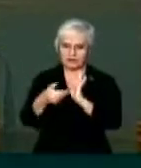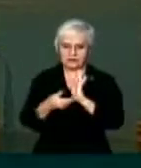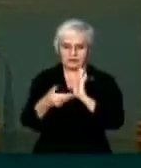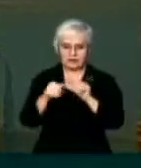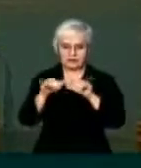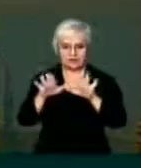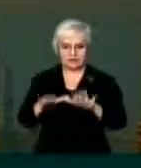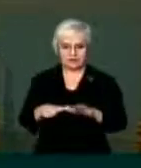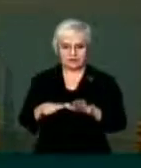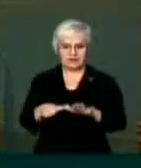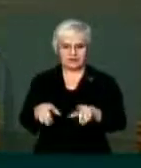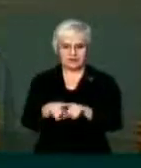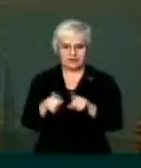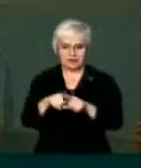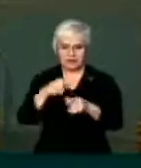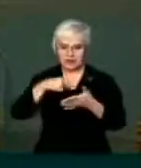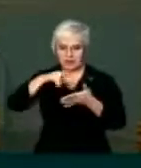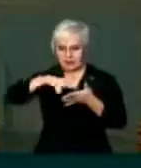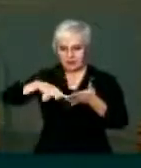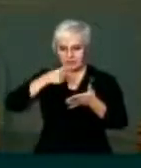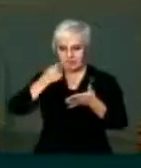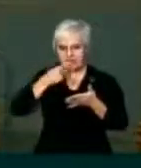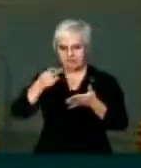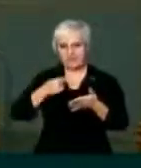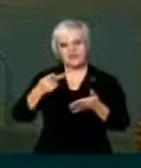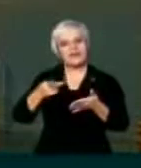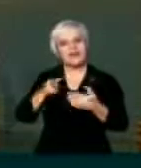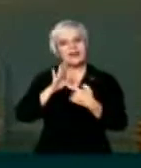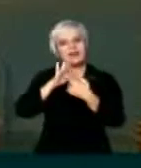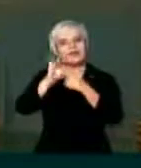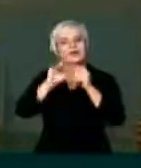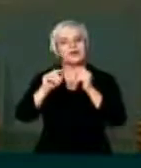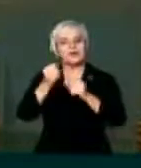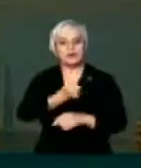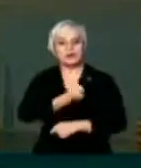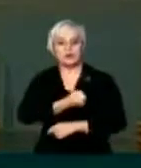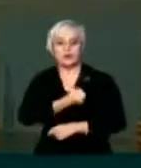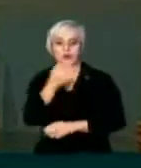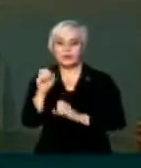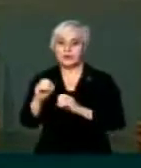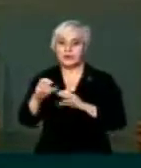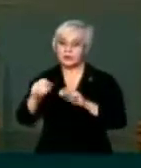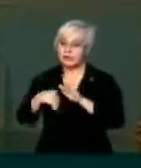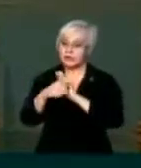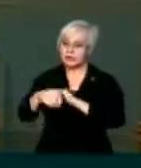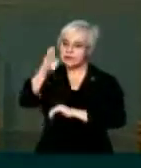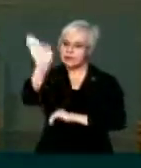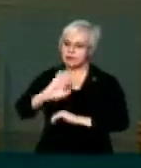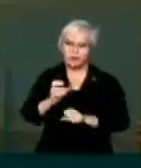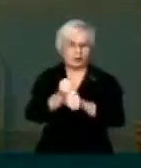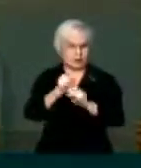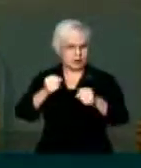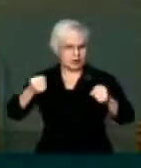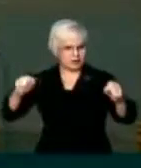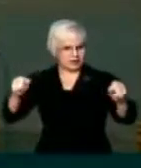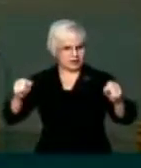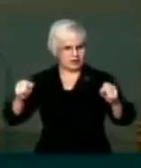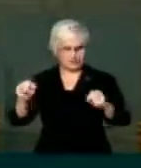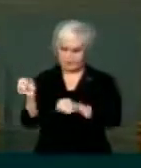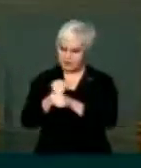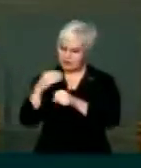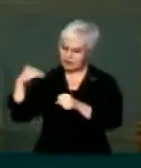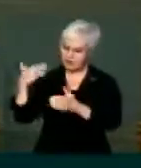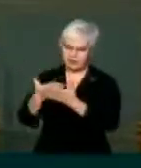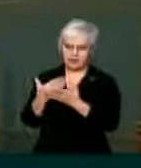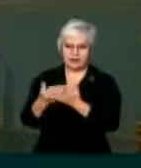da casa, além desta minha fala, sem dúvida mostra que os números da educação no Brasil são gigantes. Nesses últimos anos,